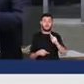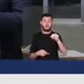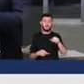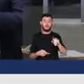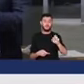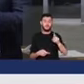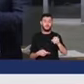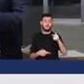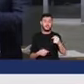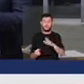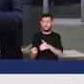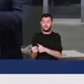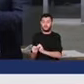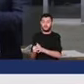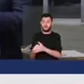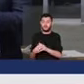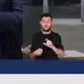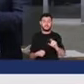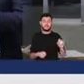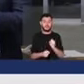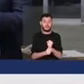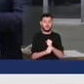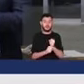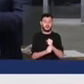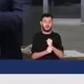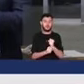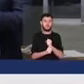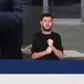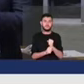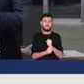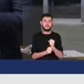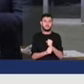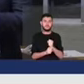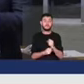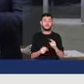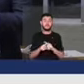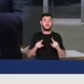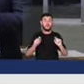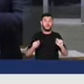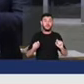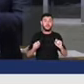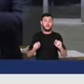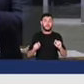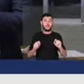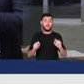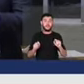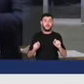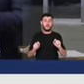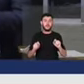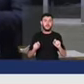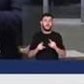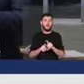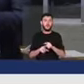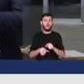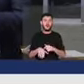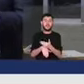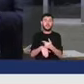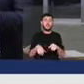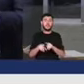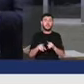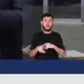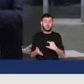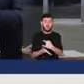ao Itamaraty envolvendo negociações para libertar um médico bolsonarista preso no Egito, 100 anos de